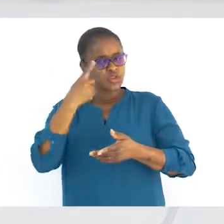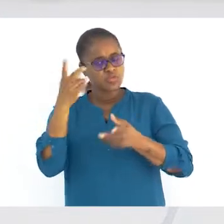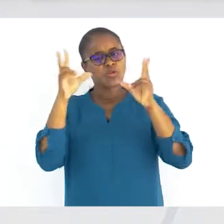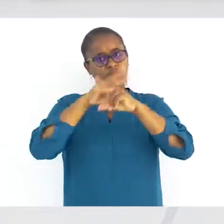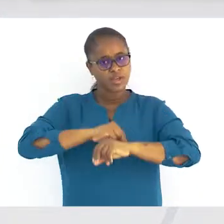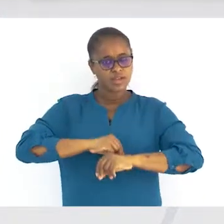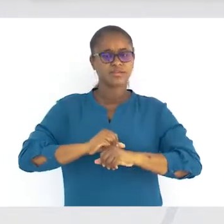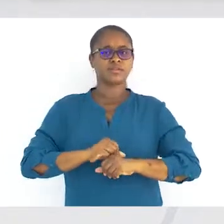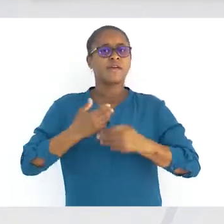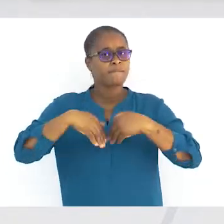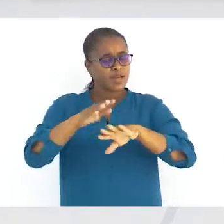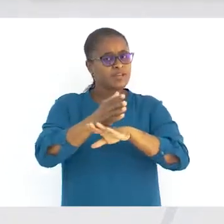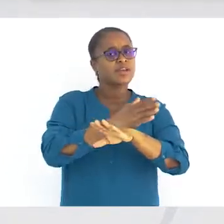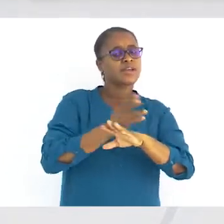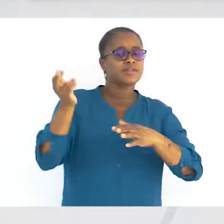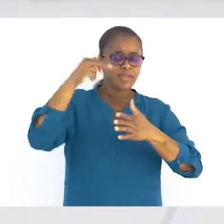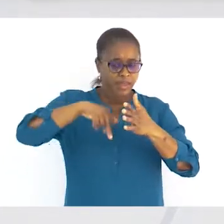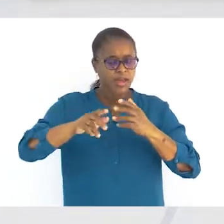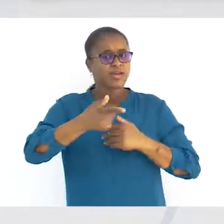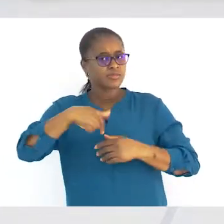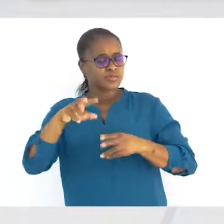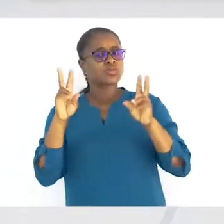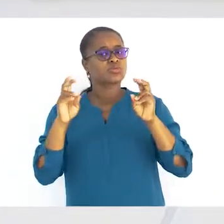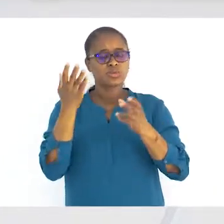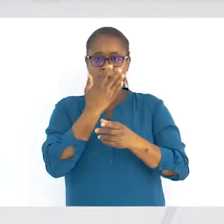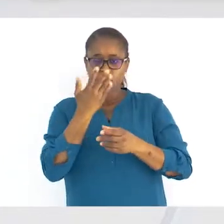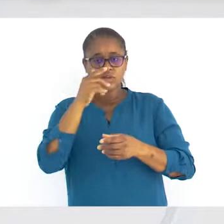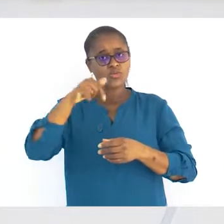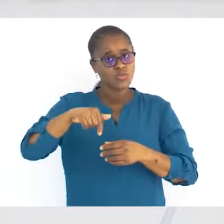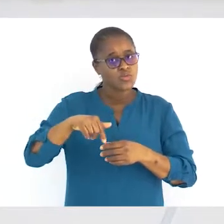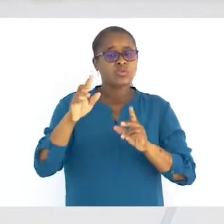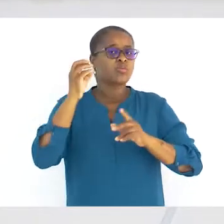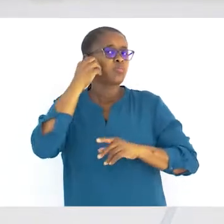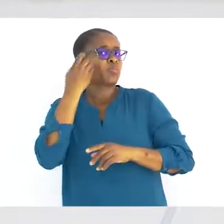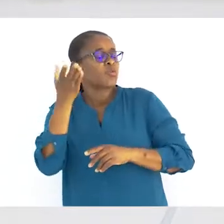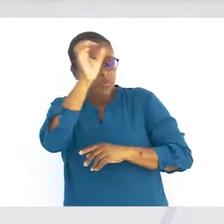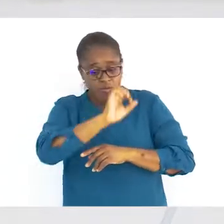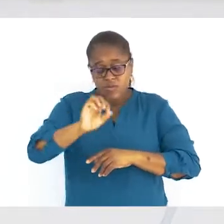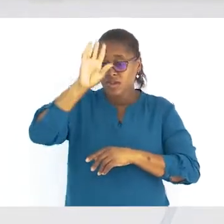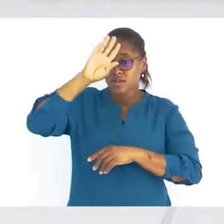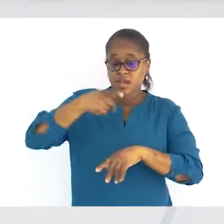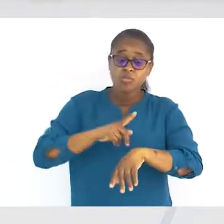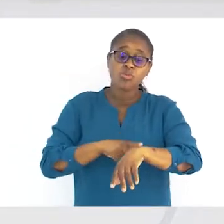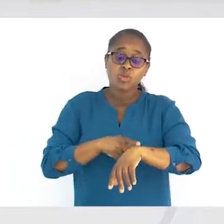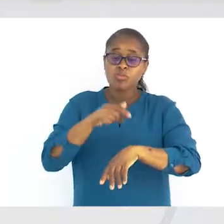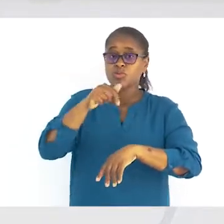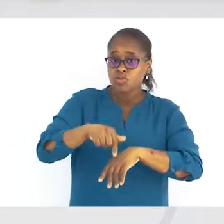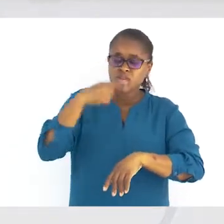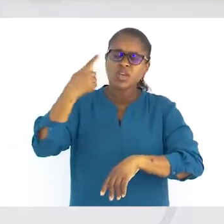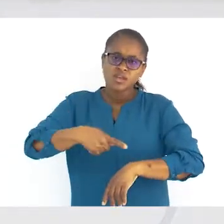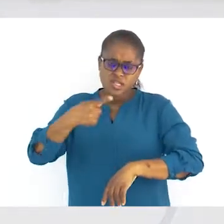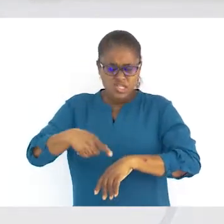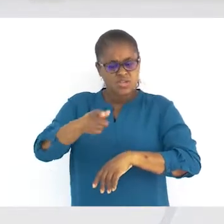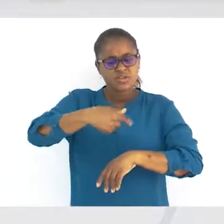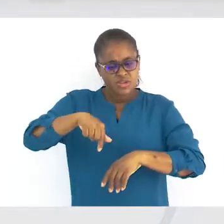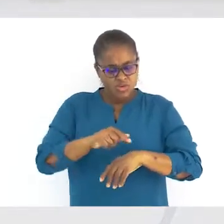novidade. Mas antes de entrarmos no conteúdo da aula de hoje, como sabem, o tempo de hoje exige de